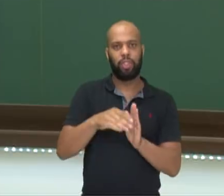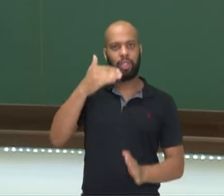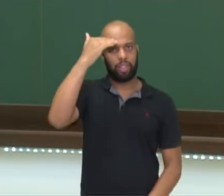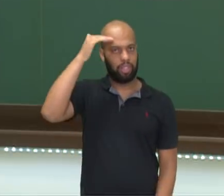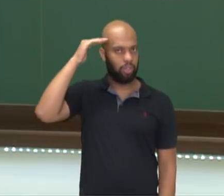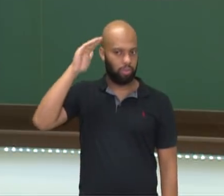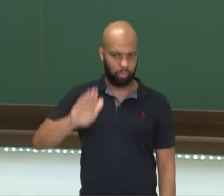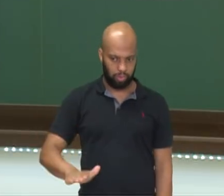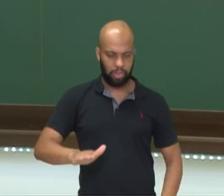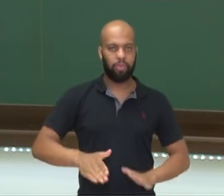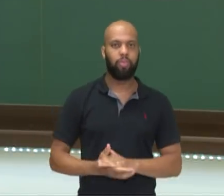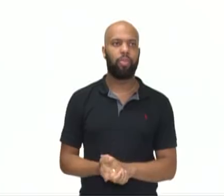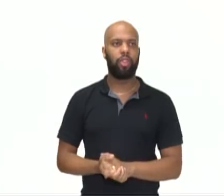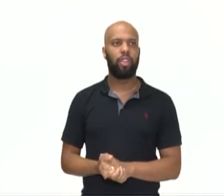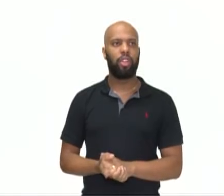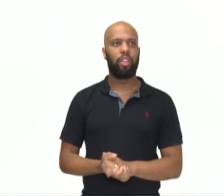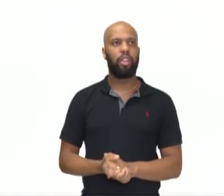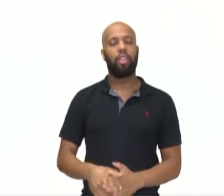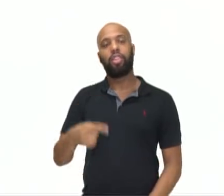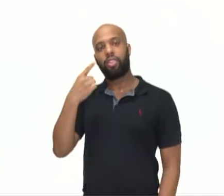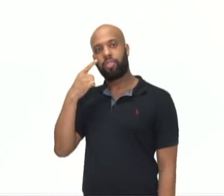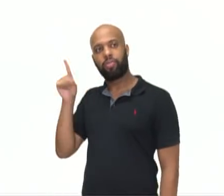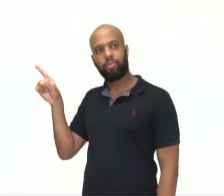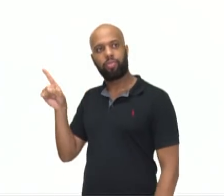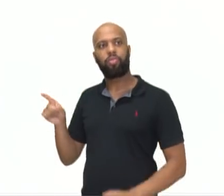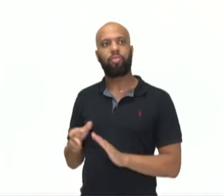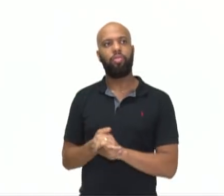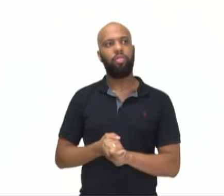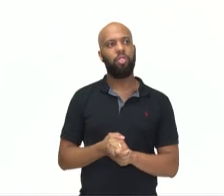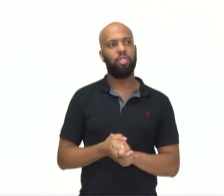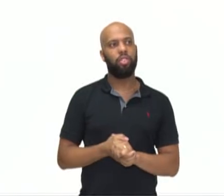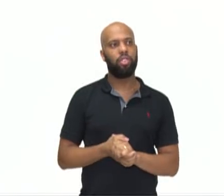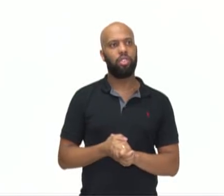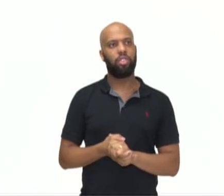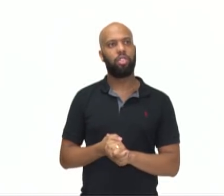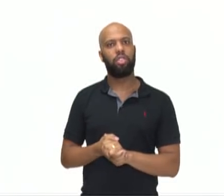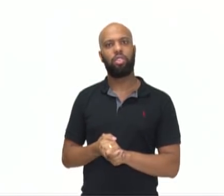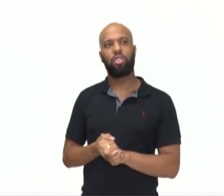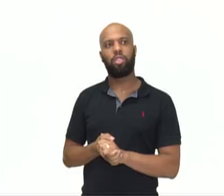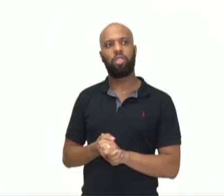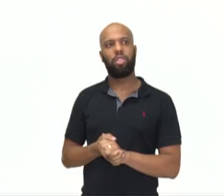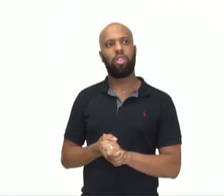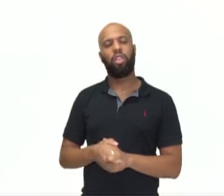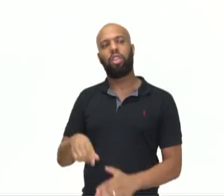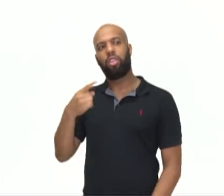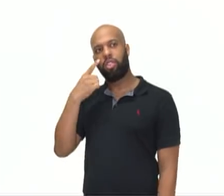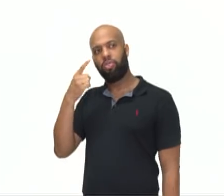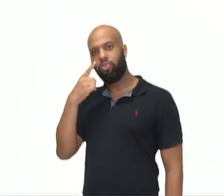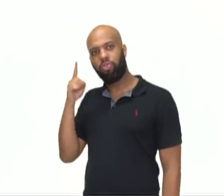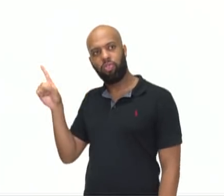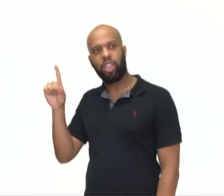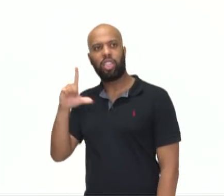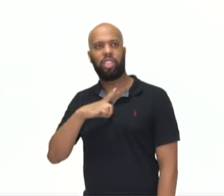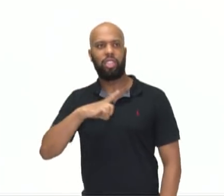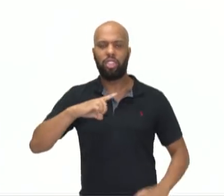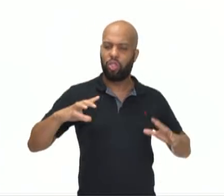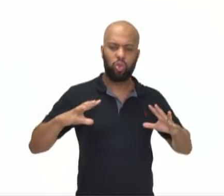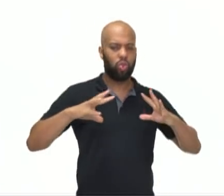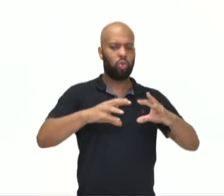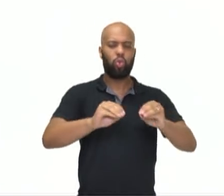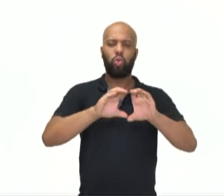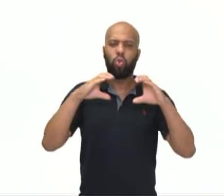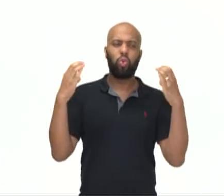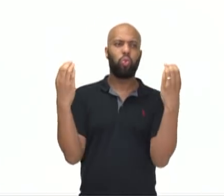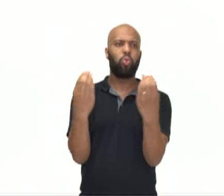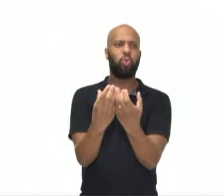uma foto do Aió, a saída do filho de santo. Então, quando terminou, saiu lá, já é recebido por toda a comunidade.